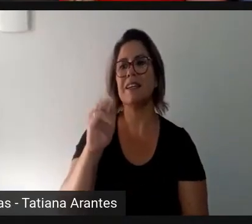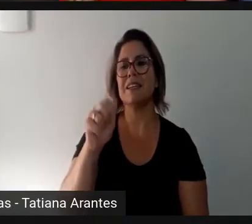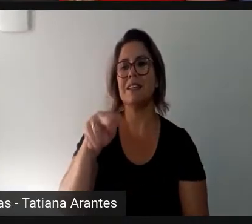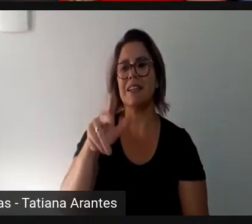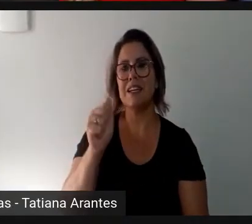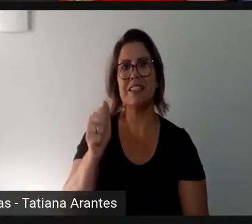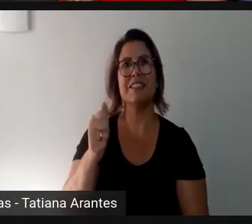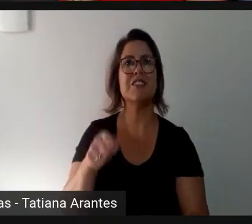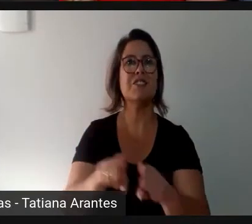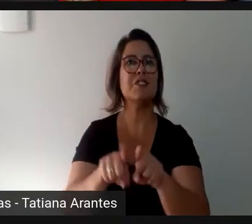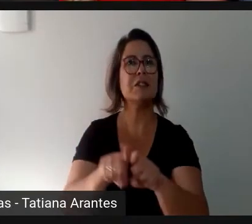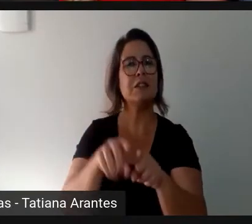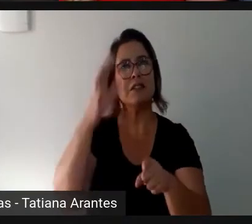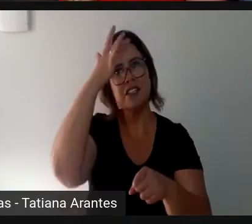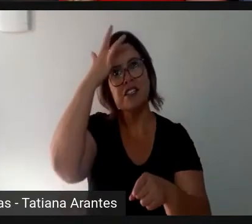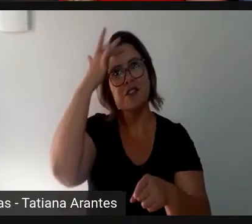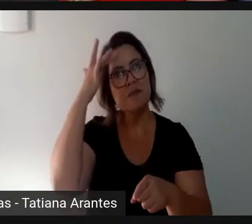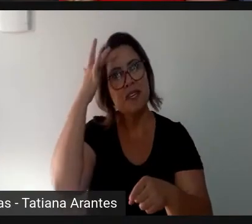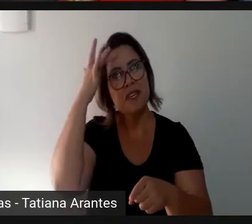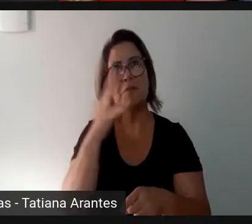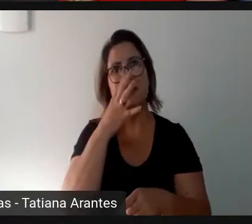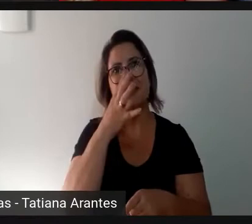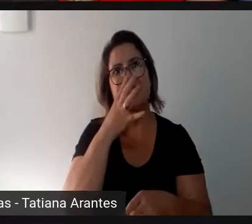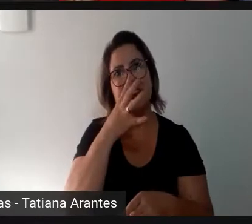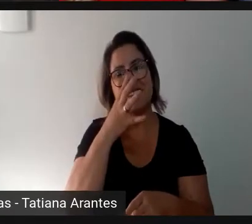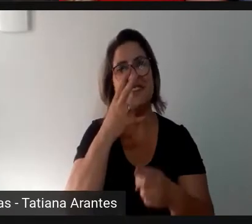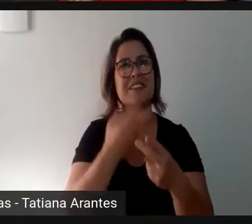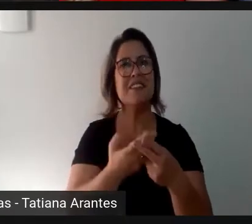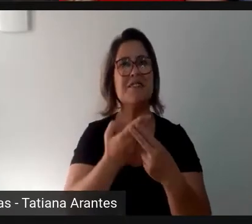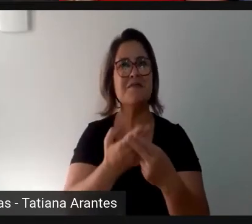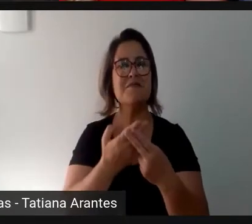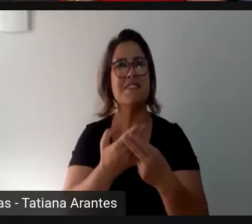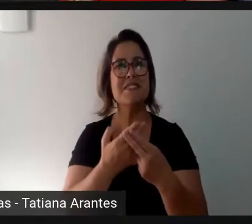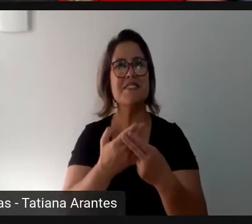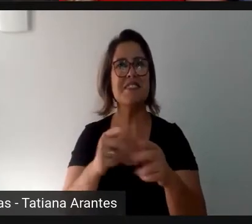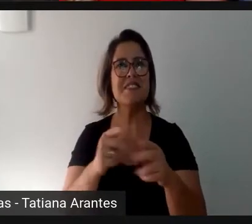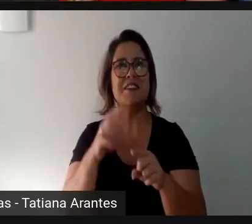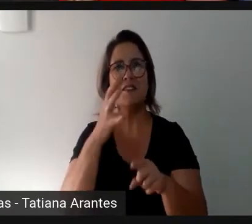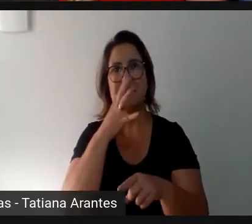os colegas que estão assistindo, obrigado pela paciência. Espero que a gente tenha outra oportunidade de bater papo.